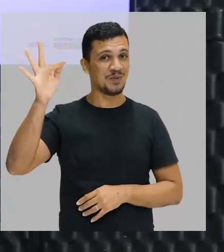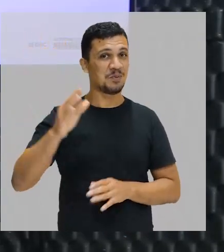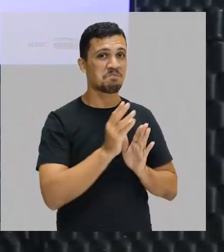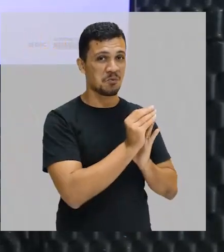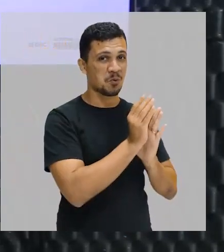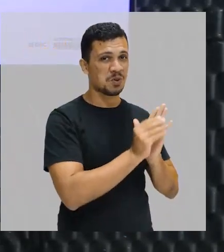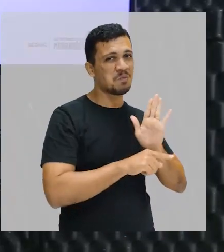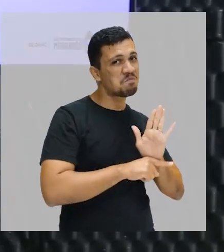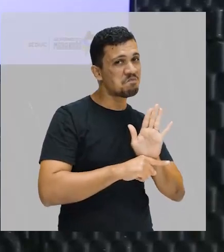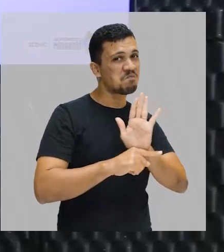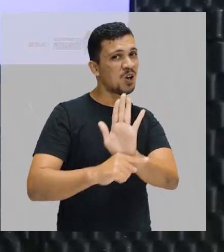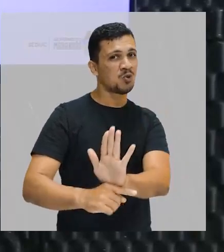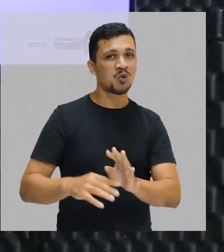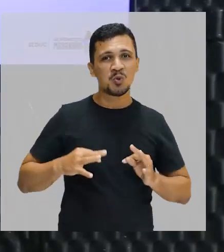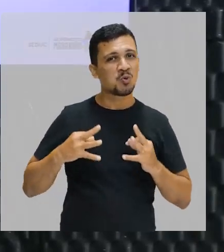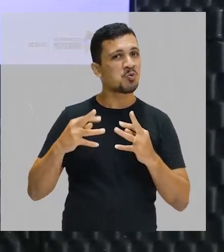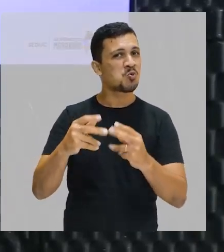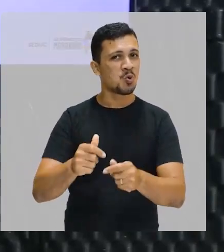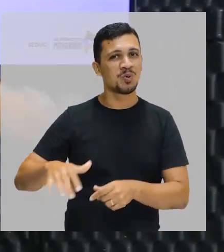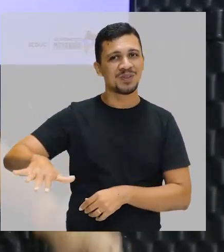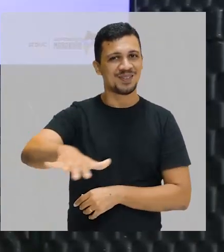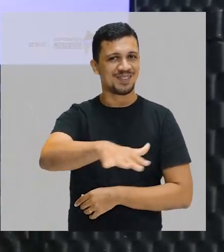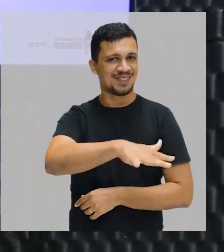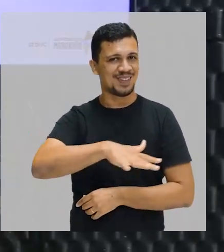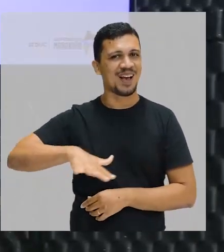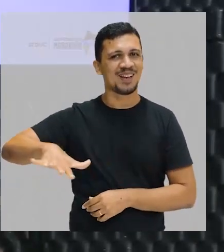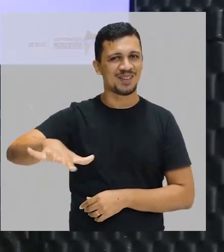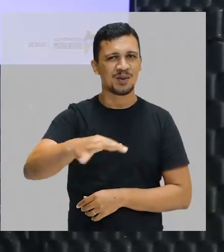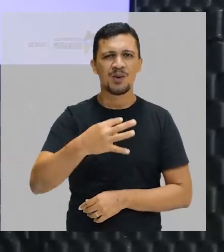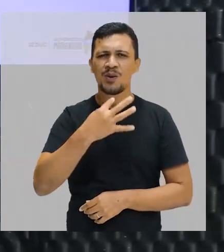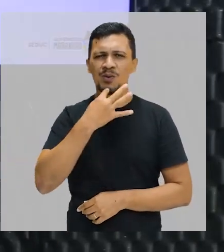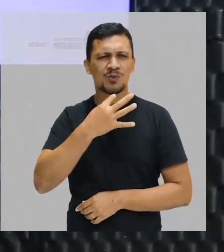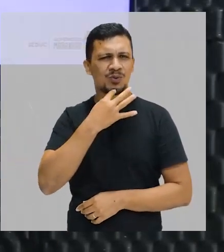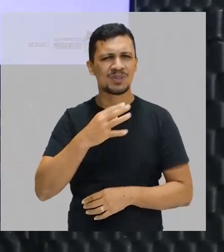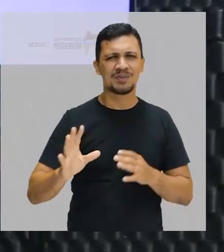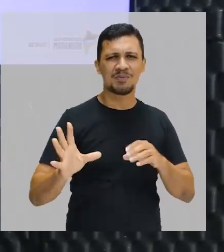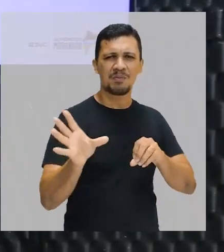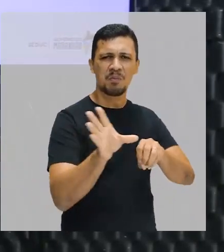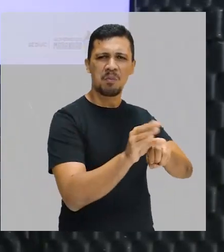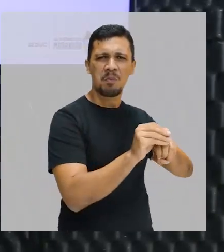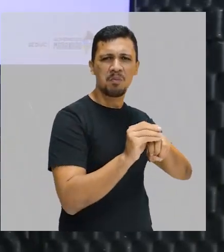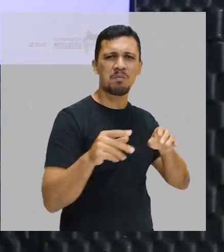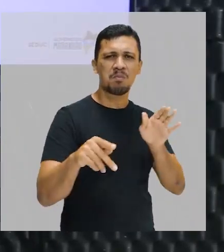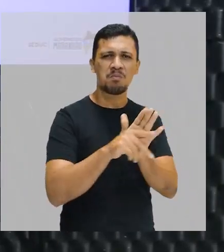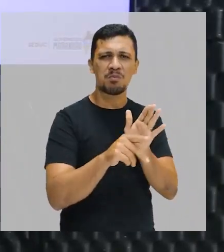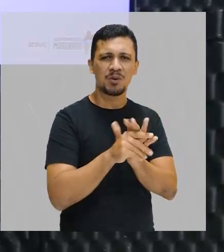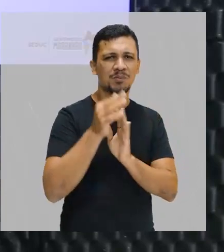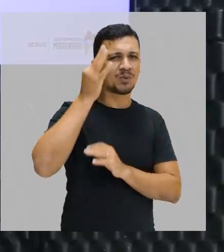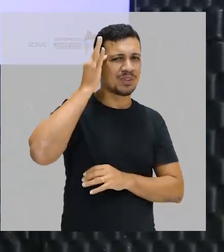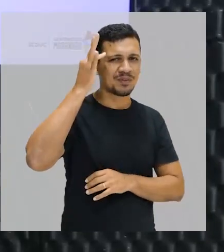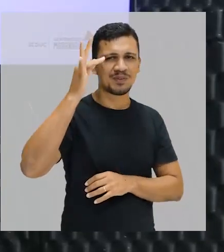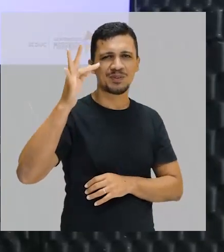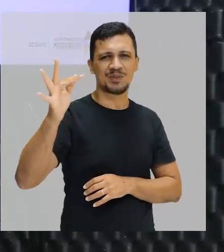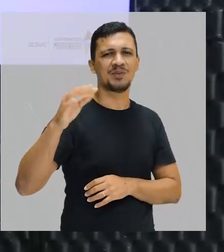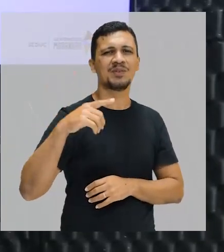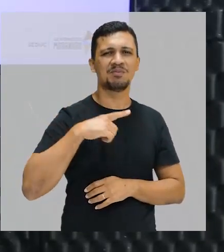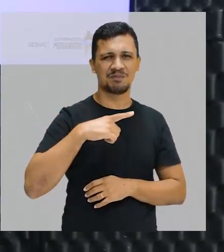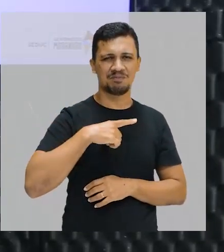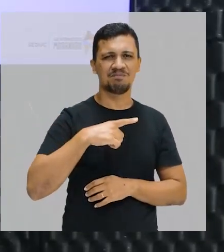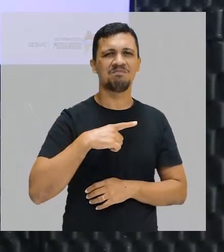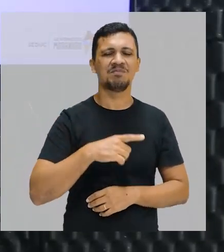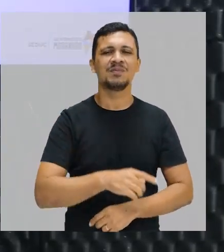áreas, na verdade. Você pode pegar aí todo o leque de conhecimento que a filosofia ela vai passeando por todas as áreas, correto?